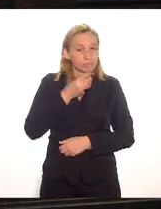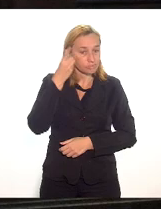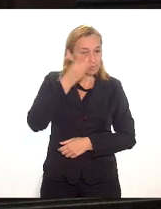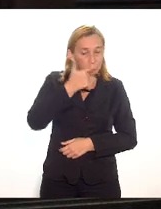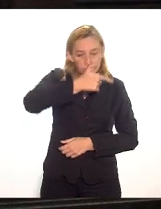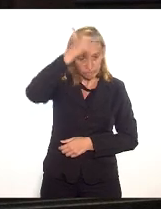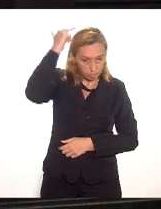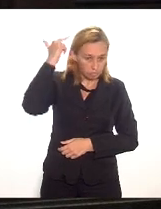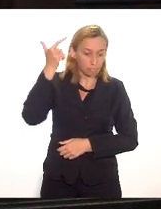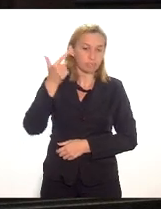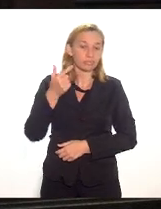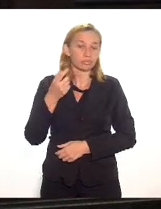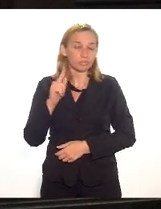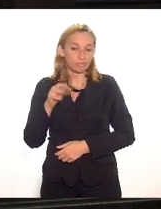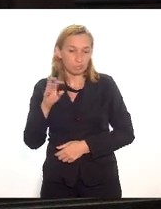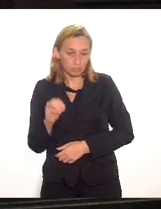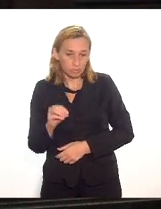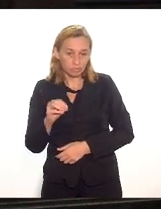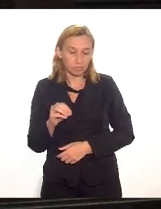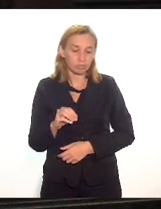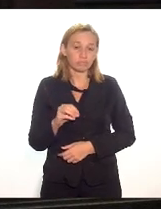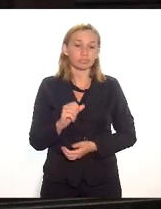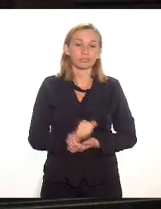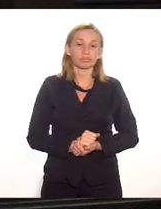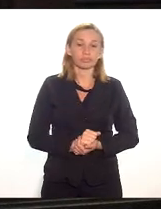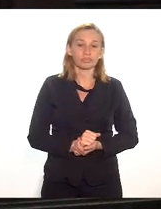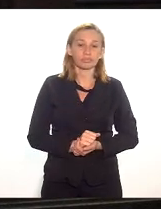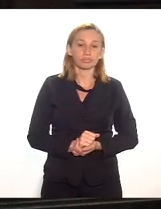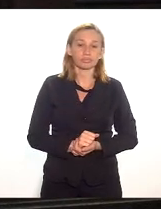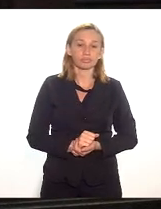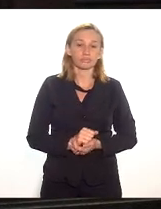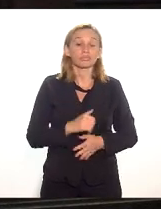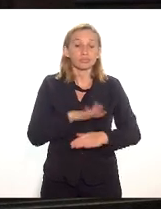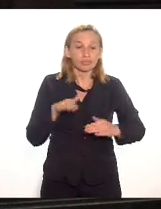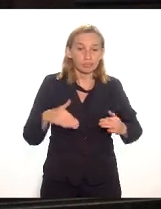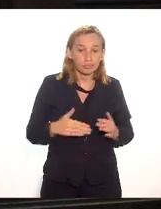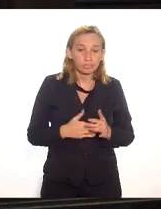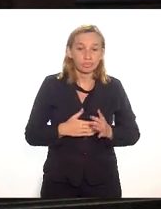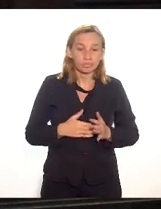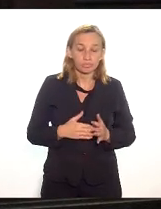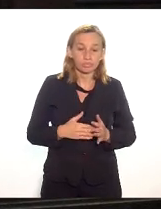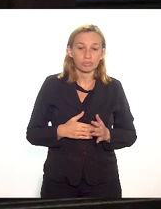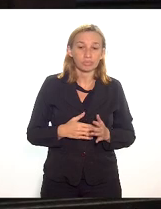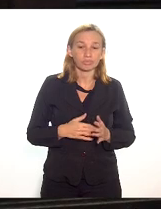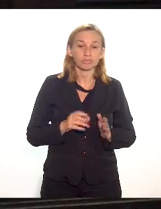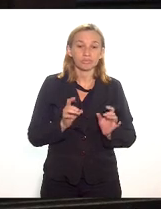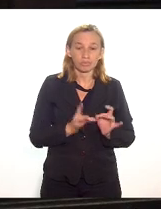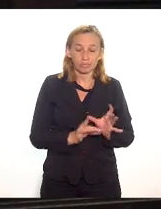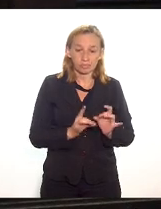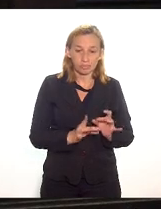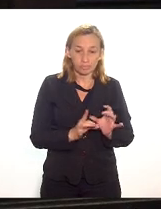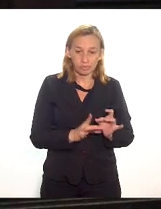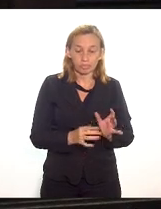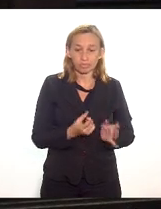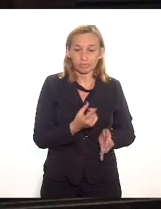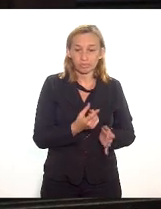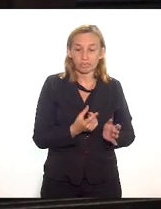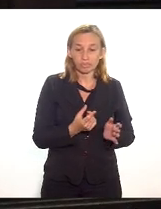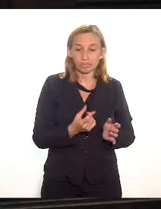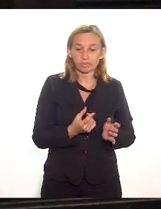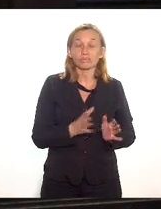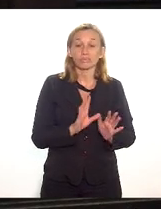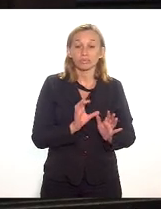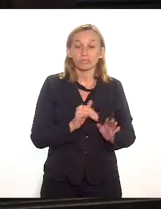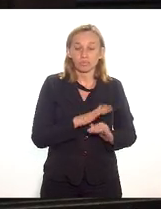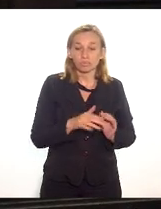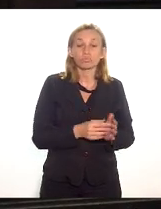mesmo sentido, para determinar que todo o lucro líquido da SEDAI seja reinvestido na sua